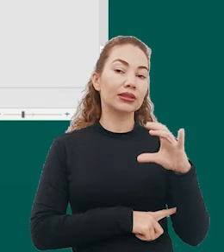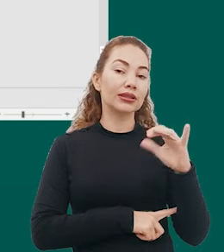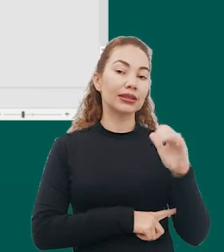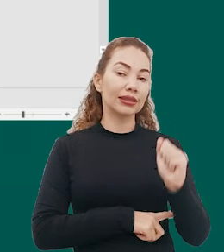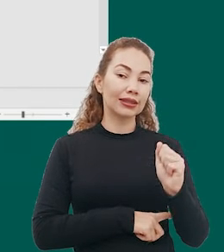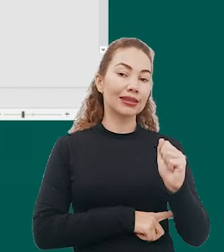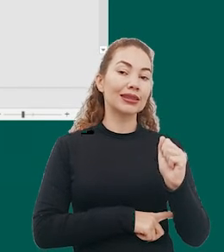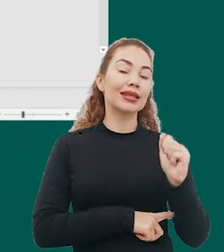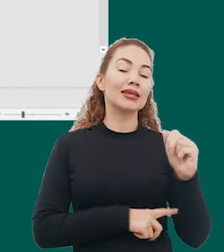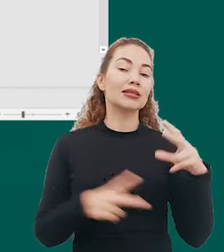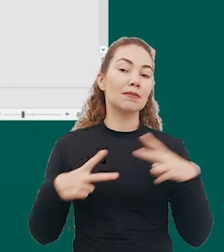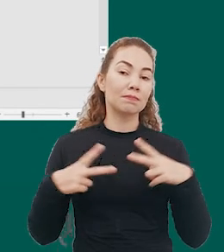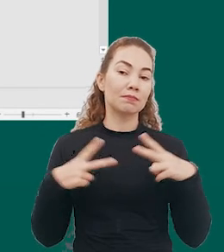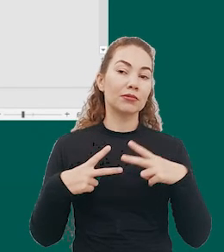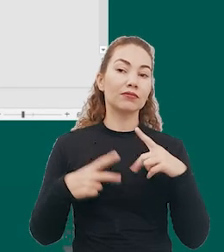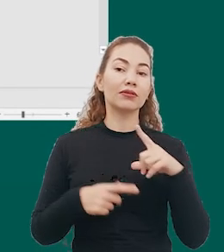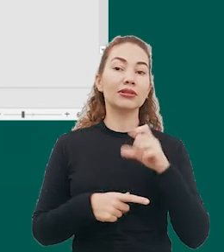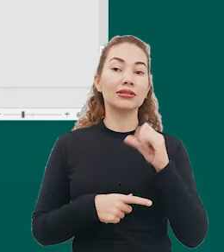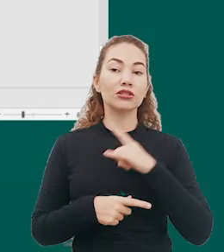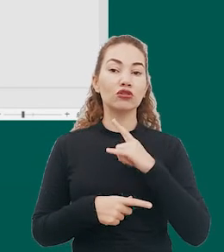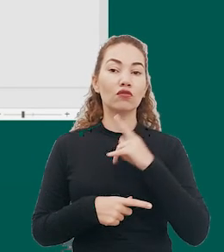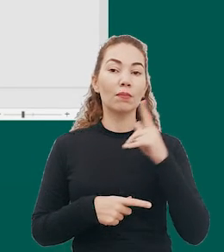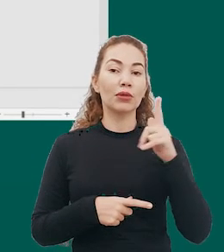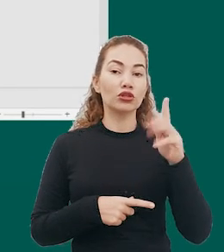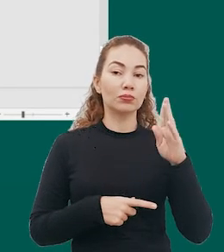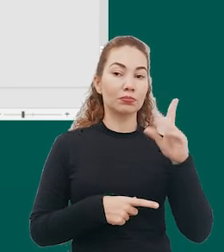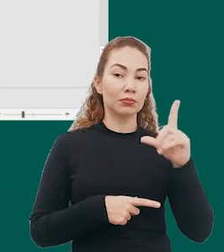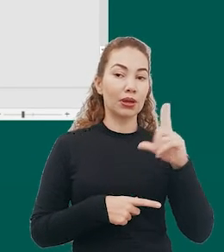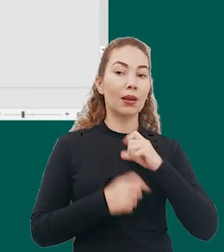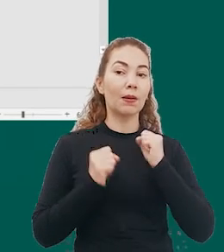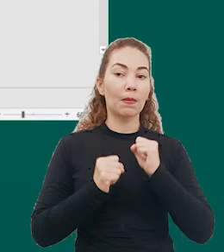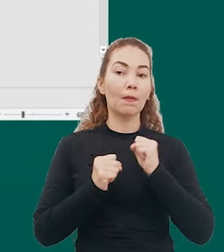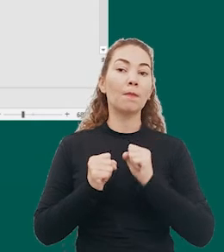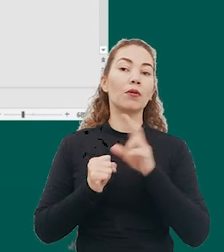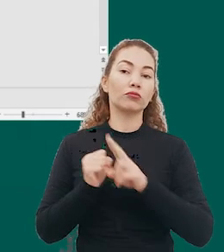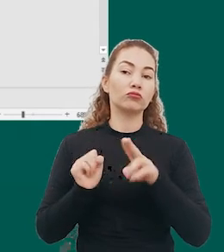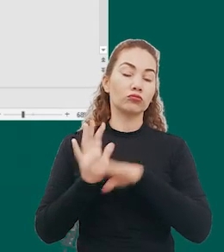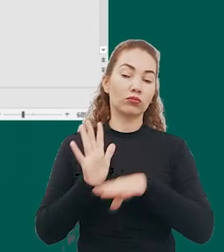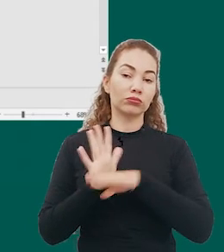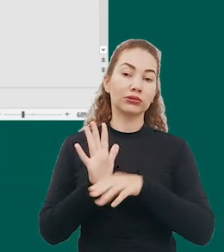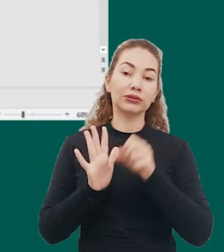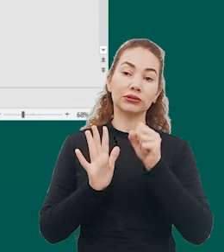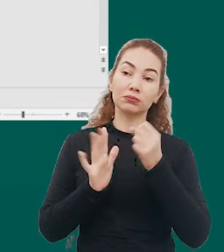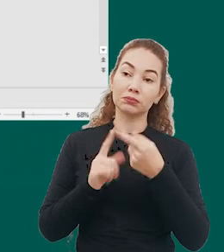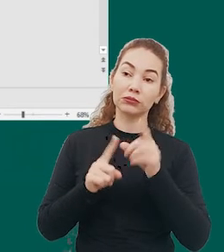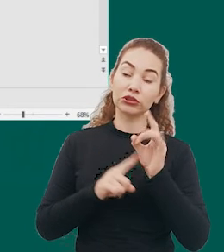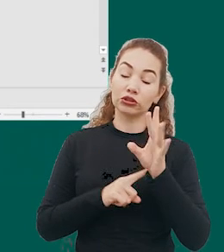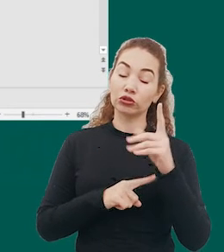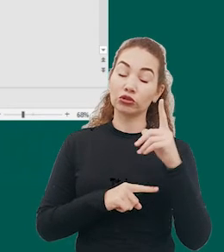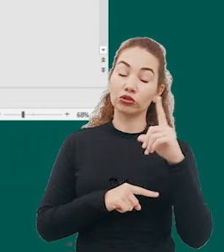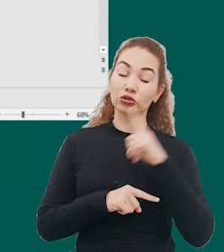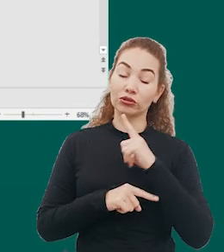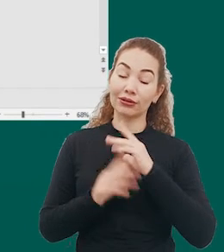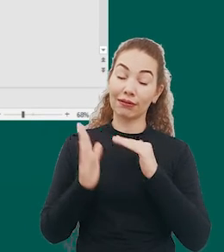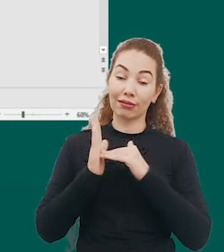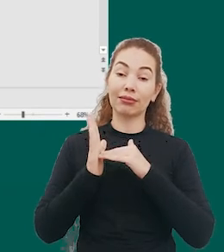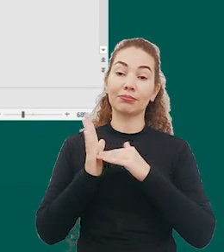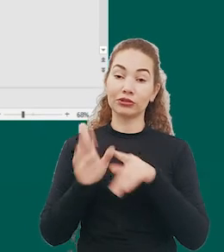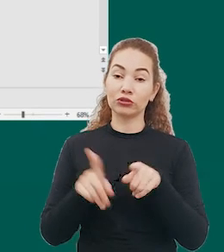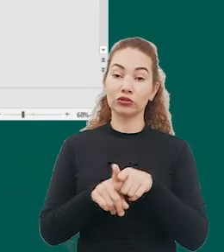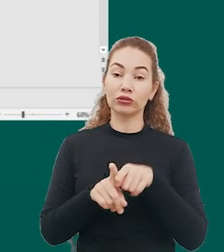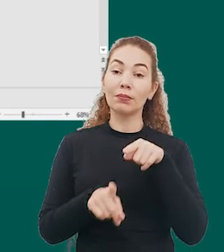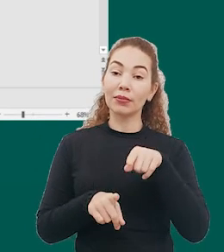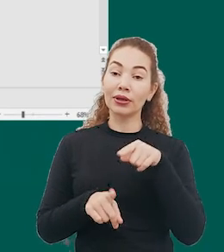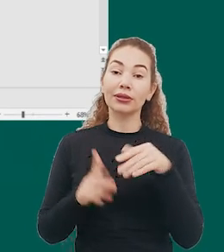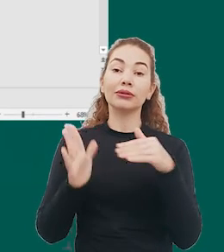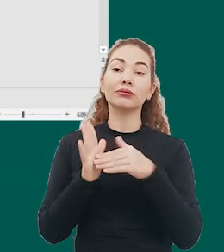em PGBL, nós podemos utilizar ela como dedutível. E só que nós temos também um limite, e esse